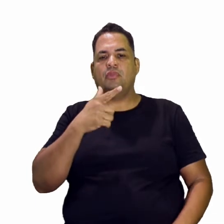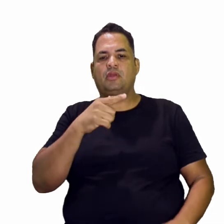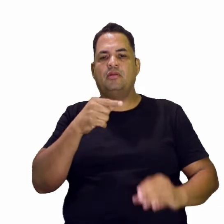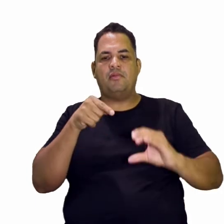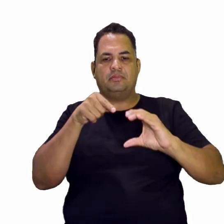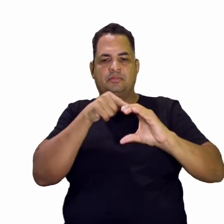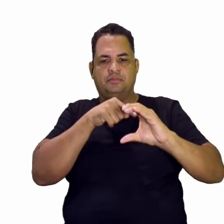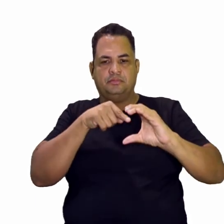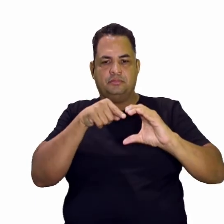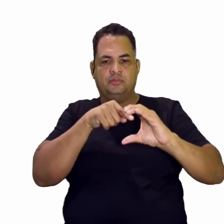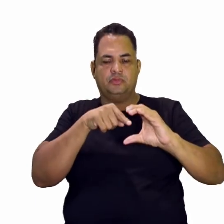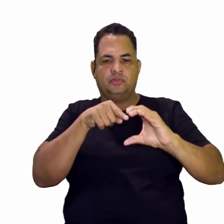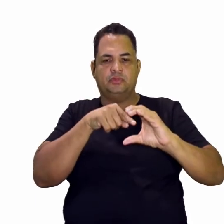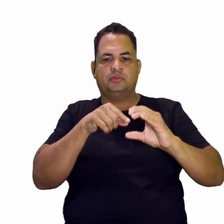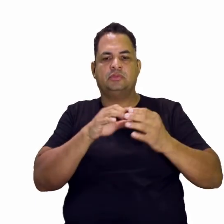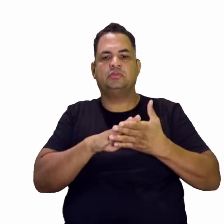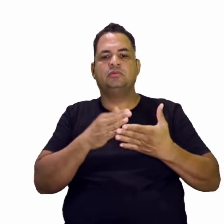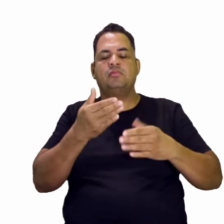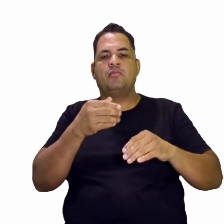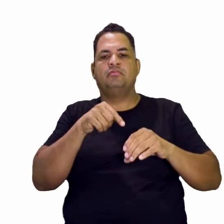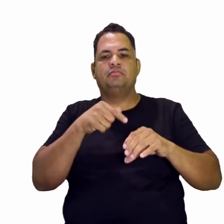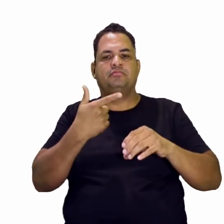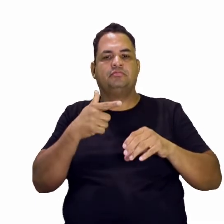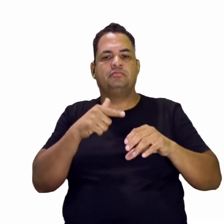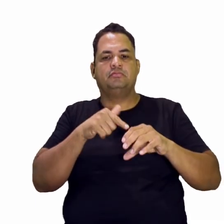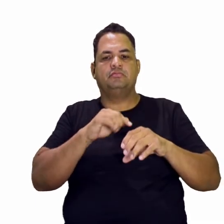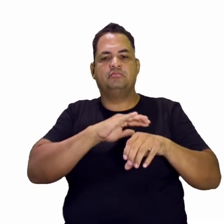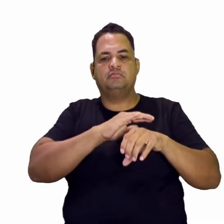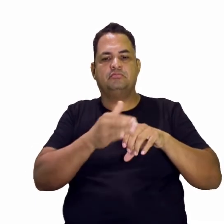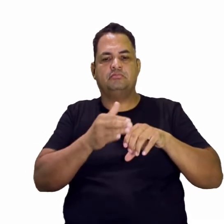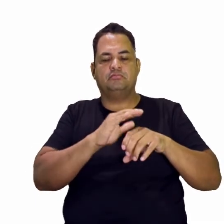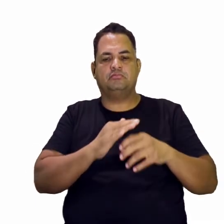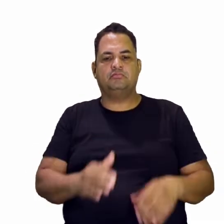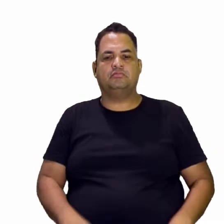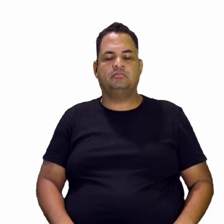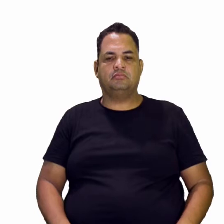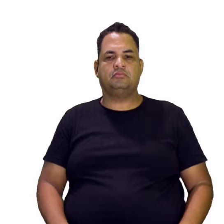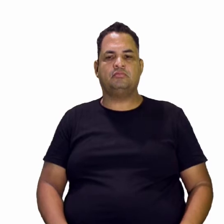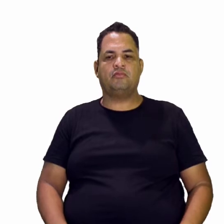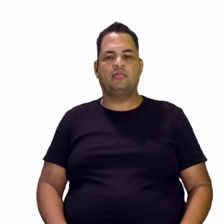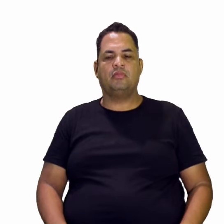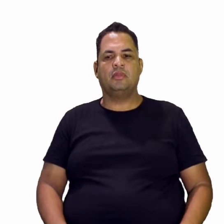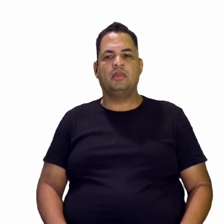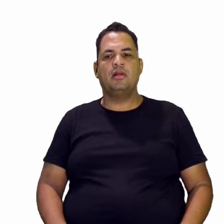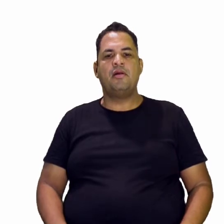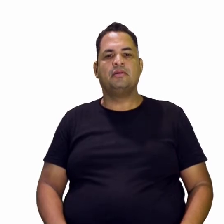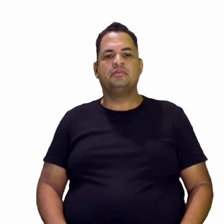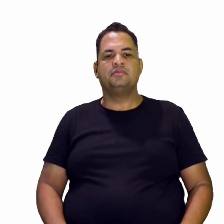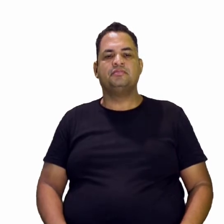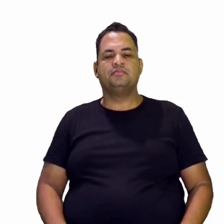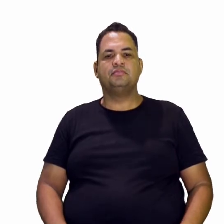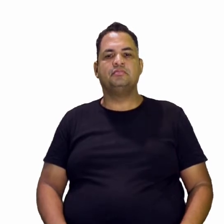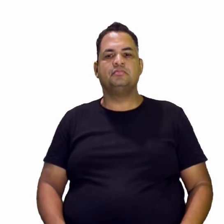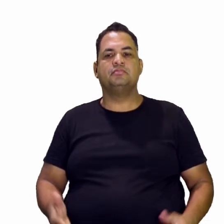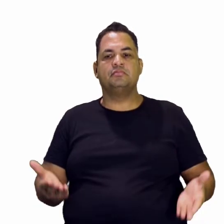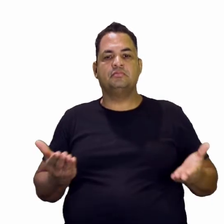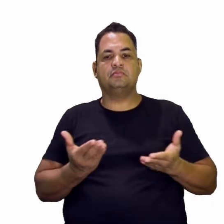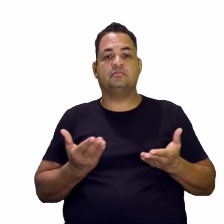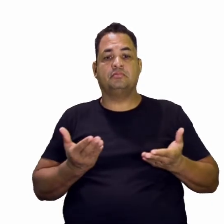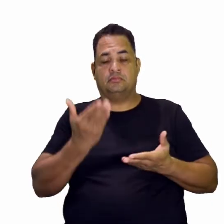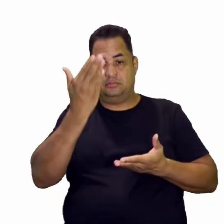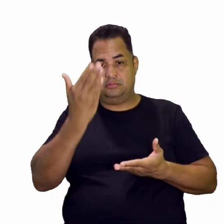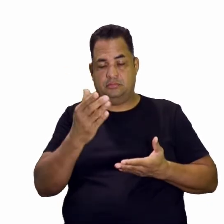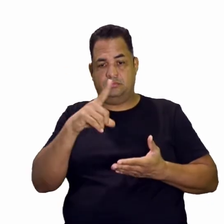da separação do material genético do citoplasma. Não tem membrana, só tem um nucleóide ali onde está o DNA. Aqui eu vou